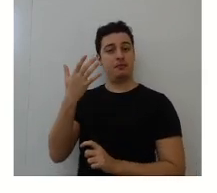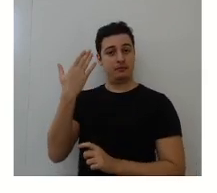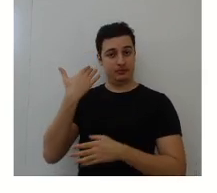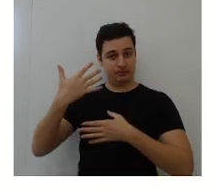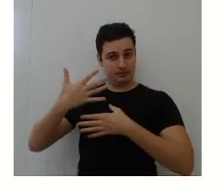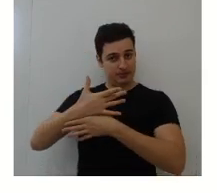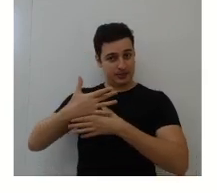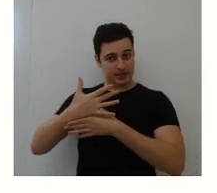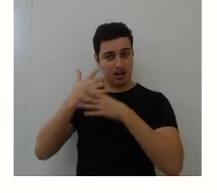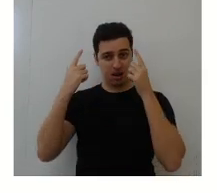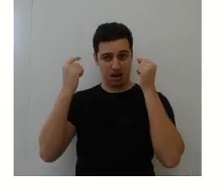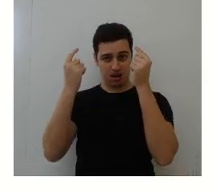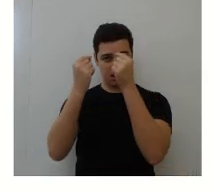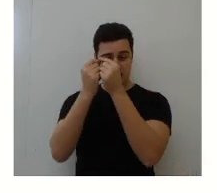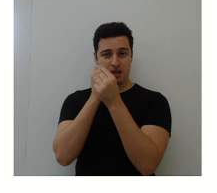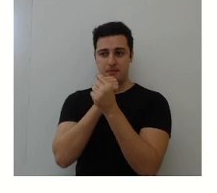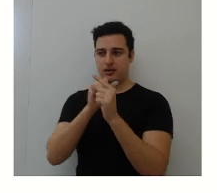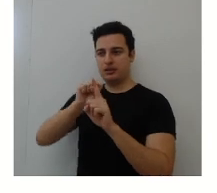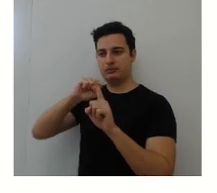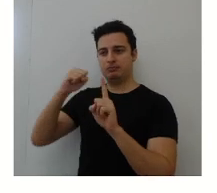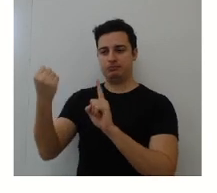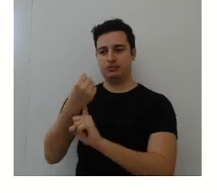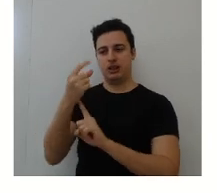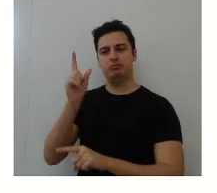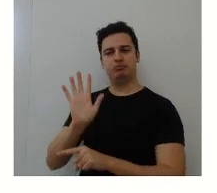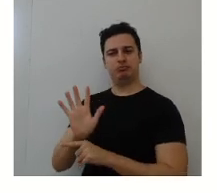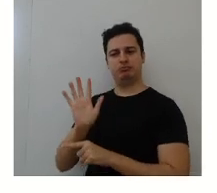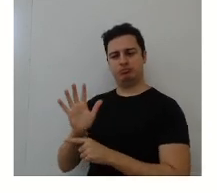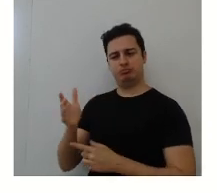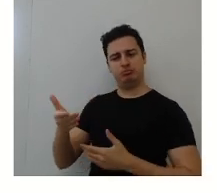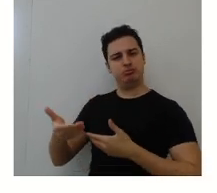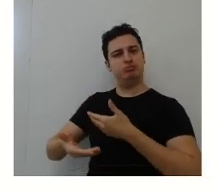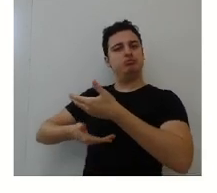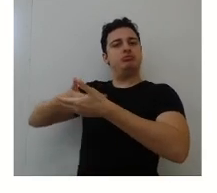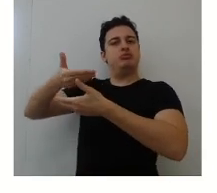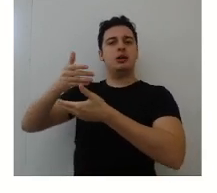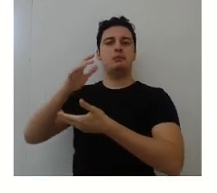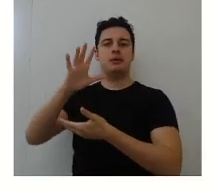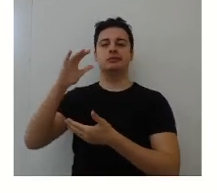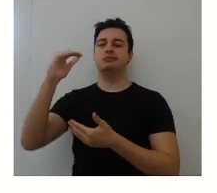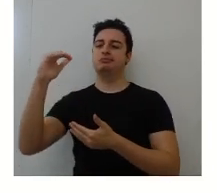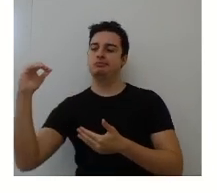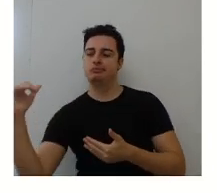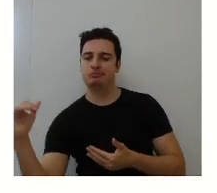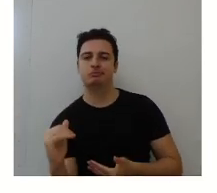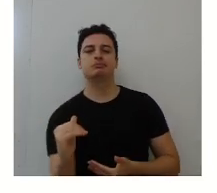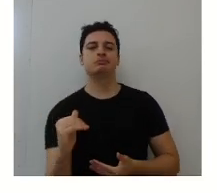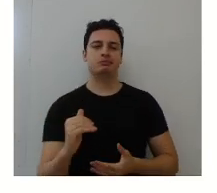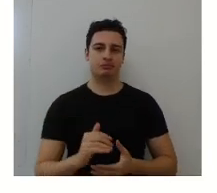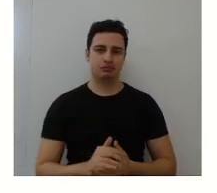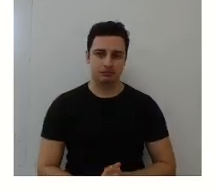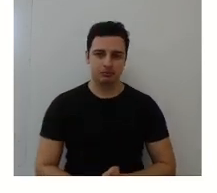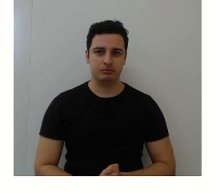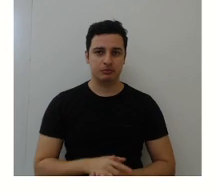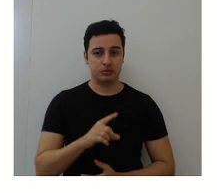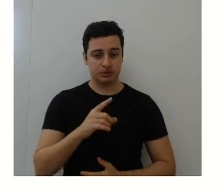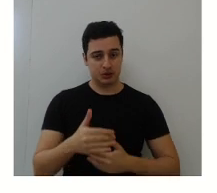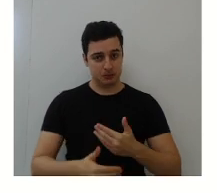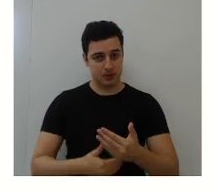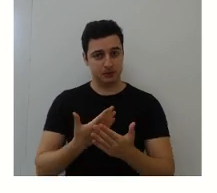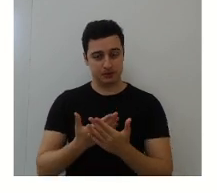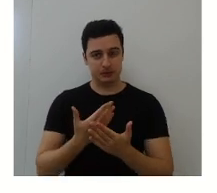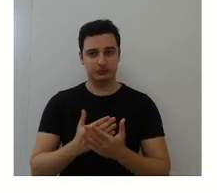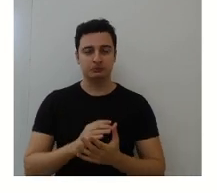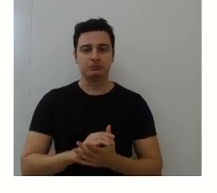cidade, mas ela é colocada abaixo. Né? Nós vamos ver daqui a pouco mais situações. Né? Aí você